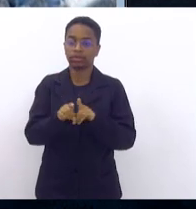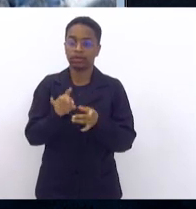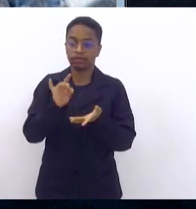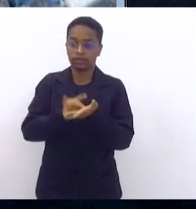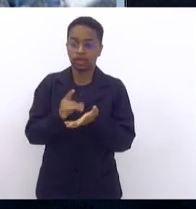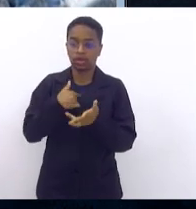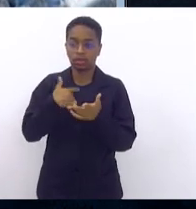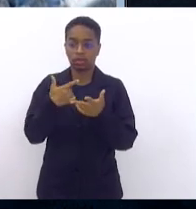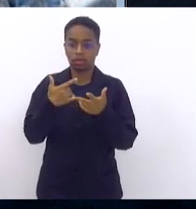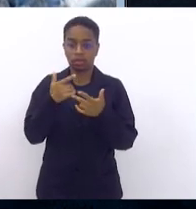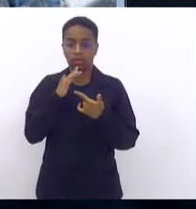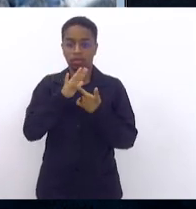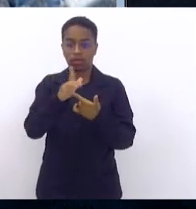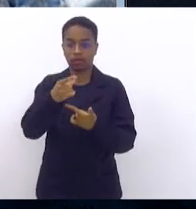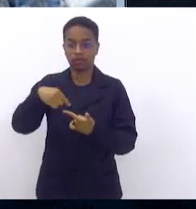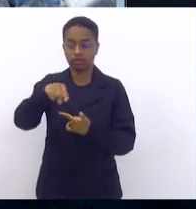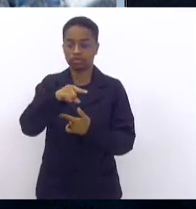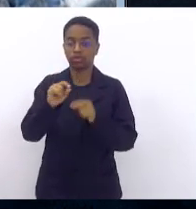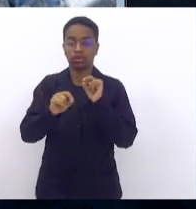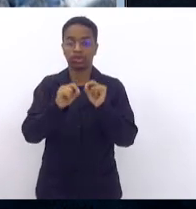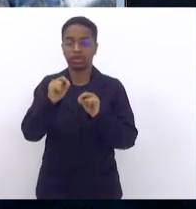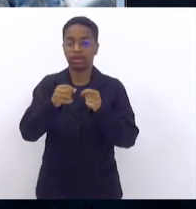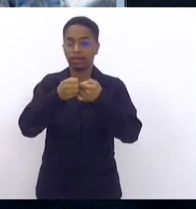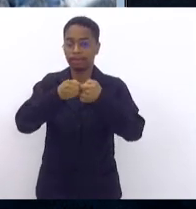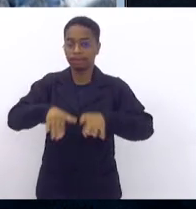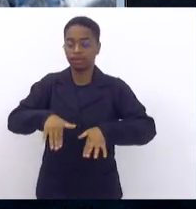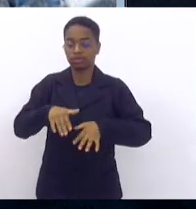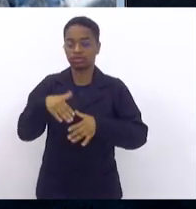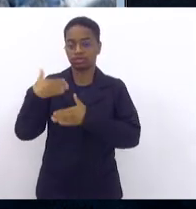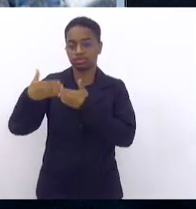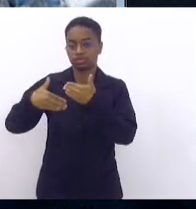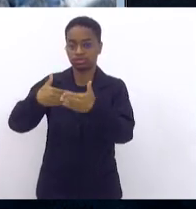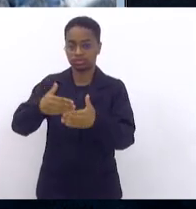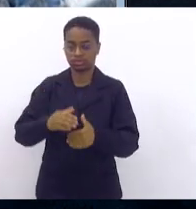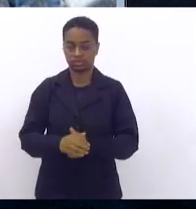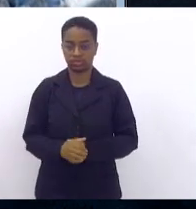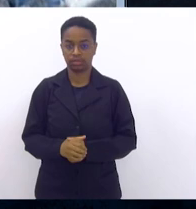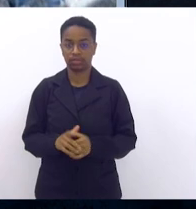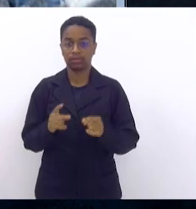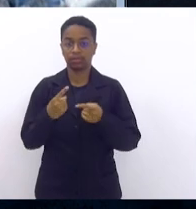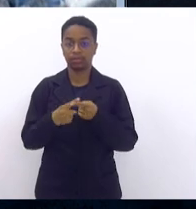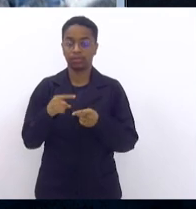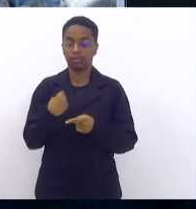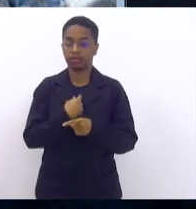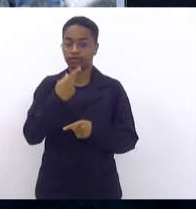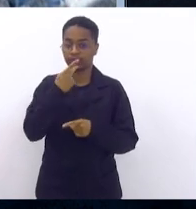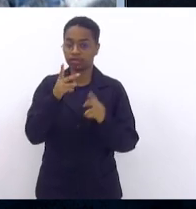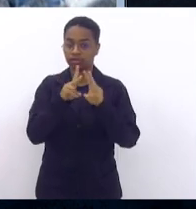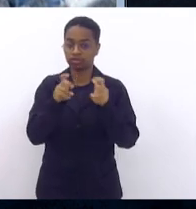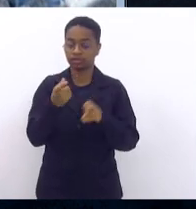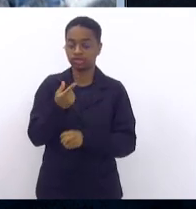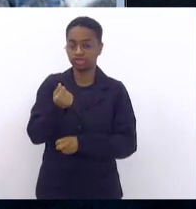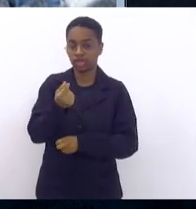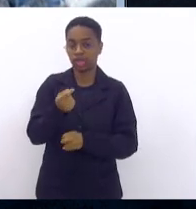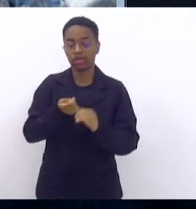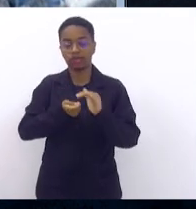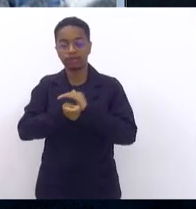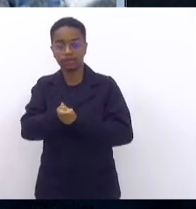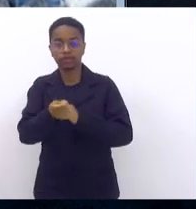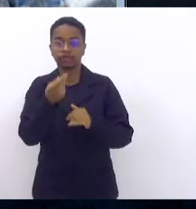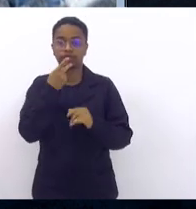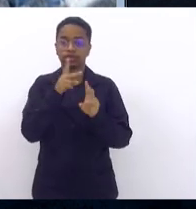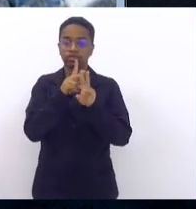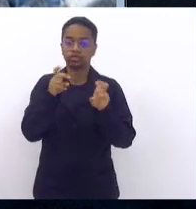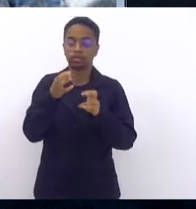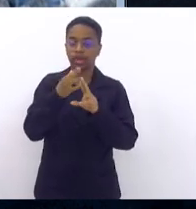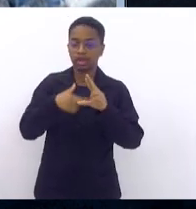é a ponta mais vulnerabilizada desse processo né a gente falou de dinheiro falou de investimento falou da reciclagem